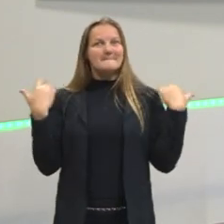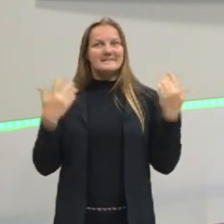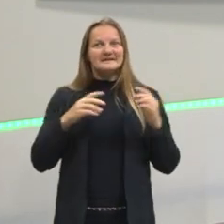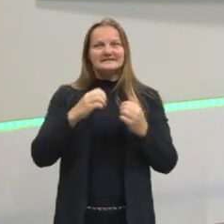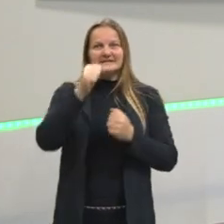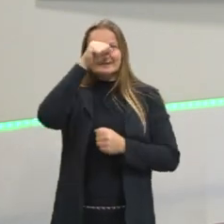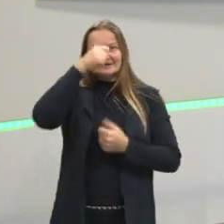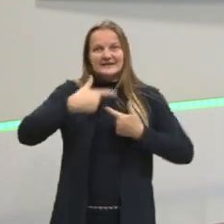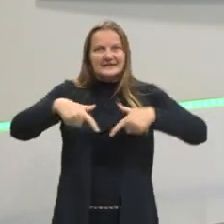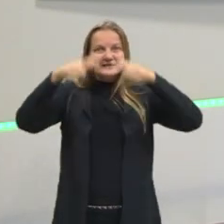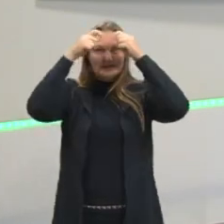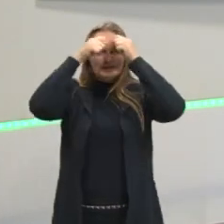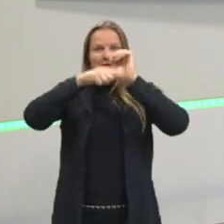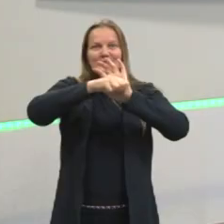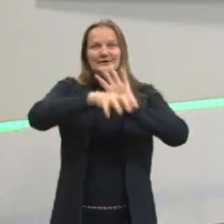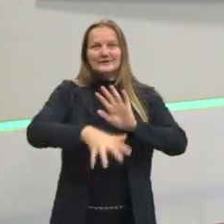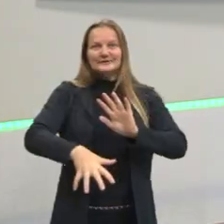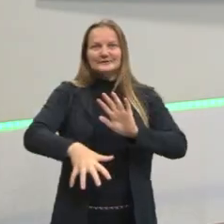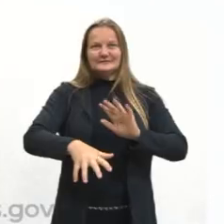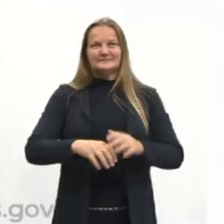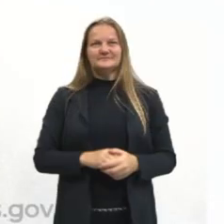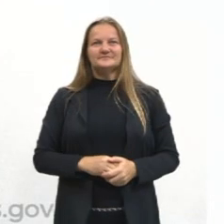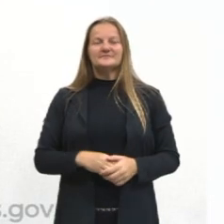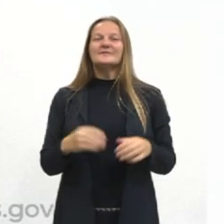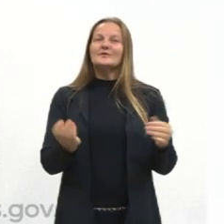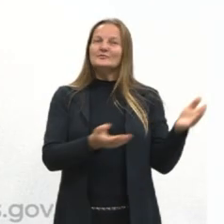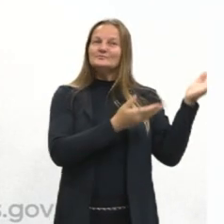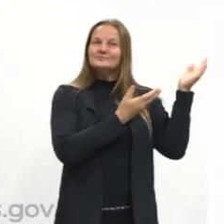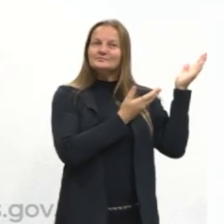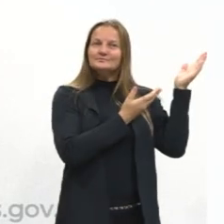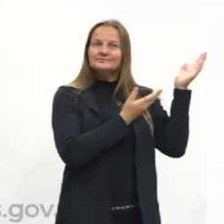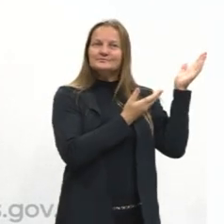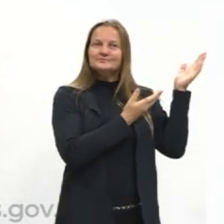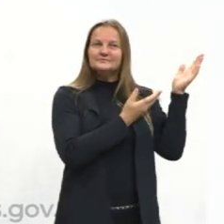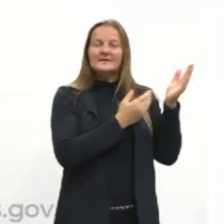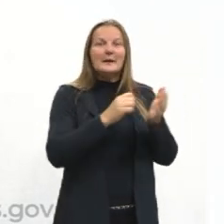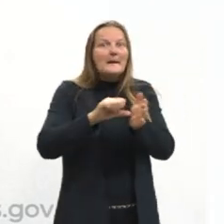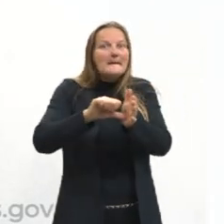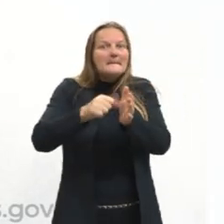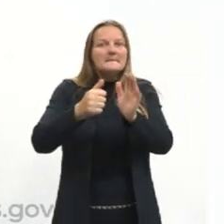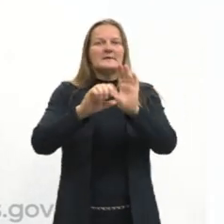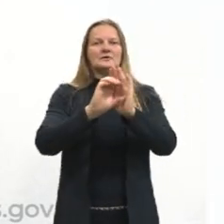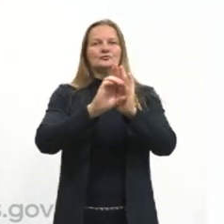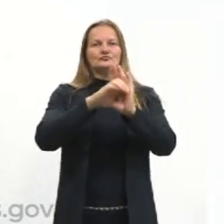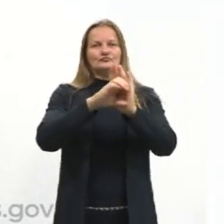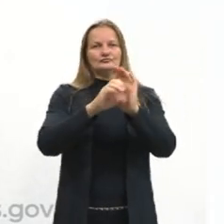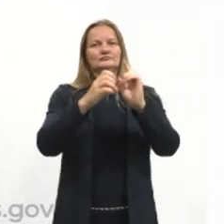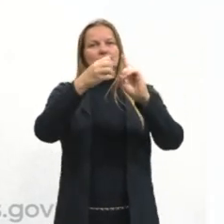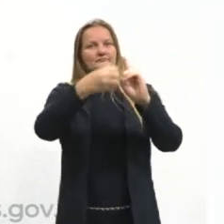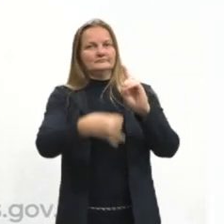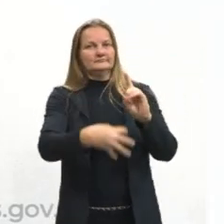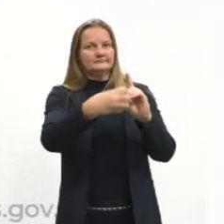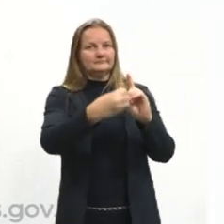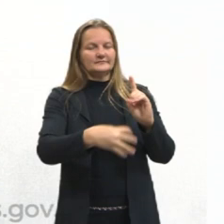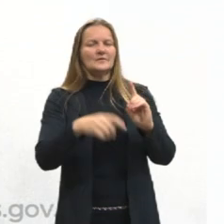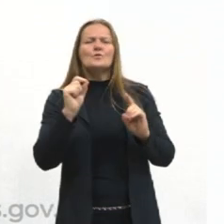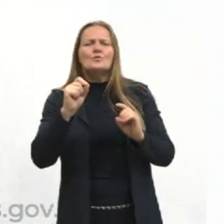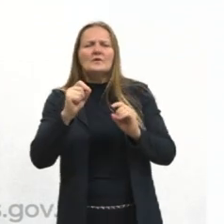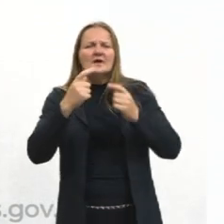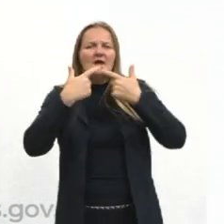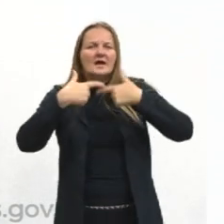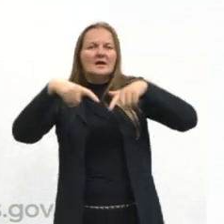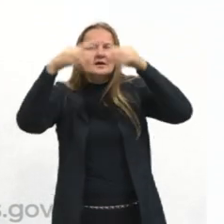nossas figuras de linguagem ou trazer inicialmente uma primeira definição para vocês o que que é figura de linguagem